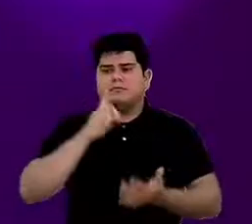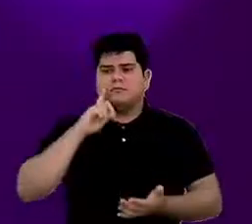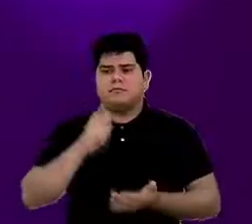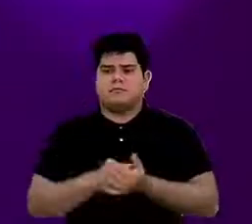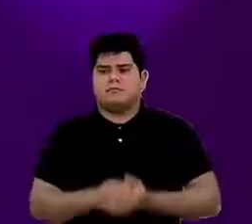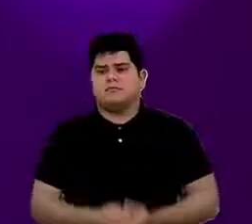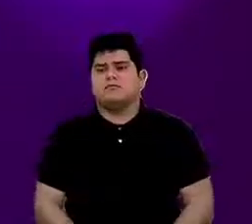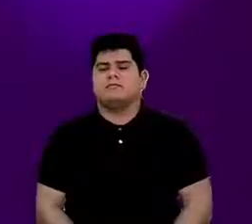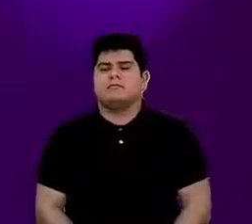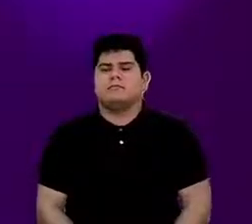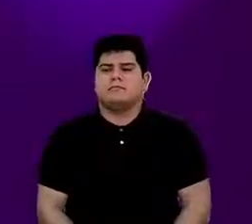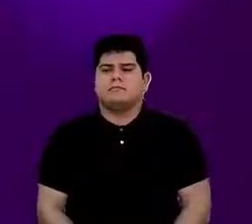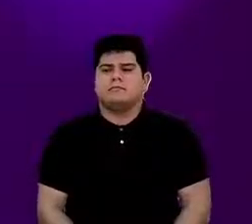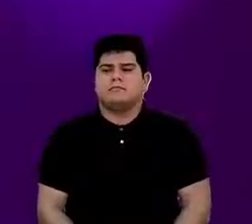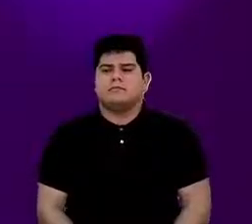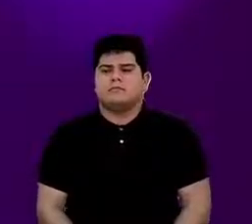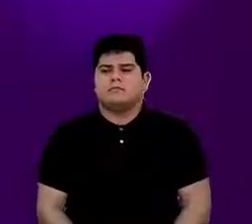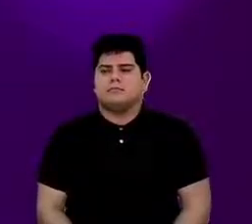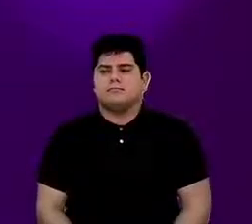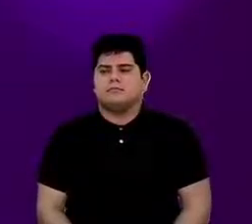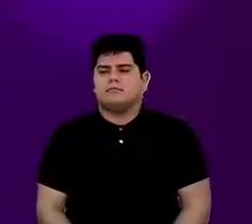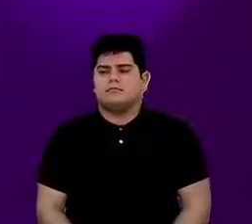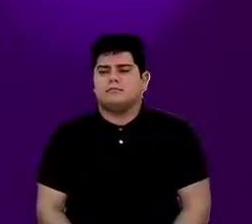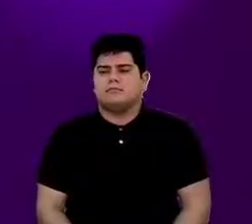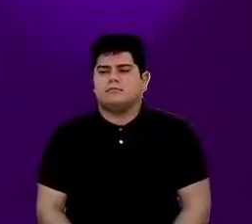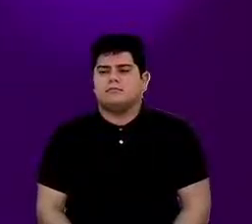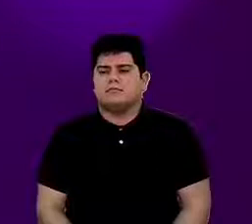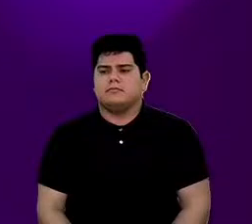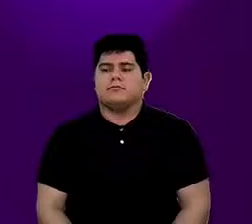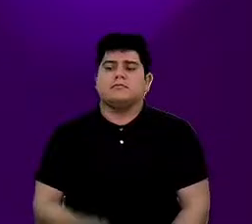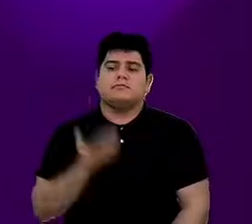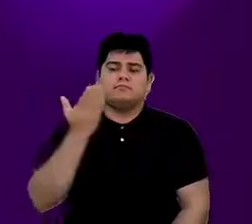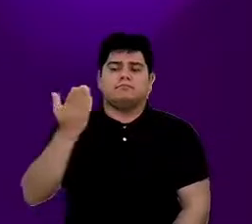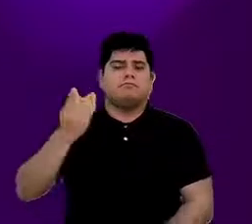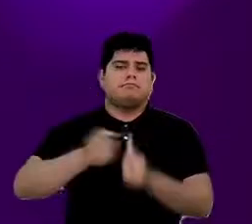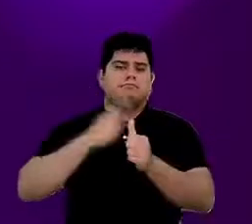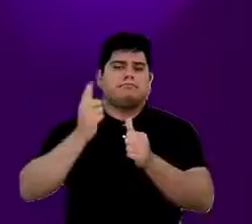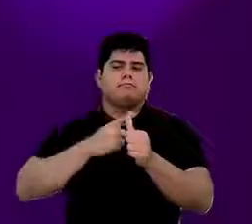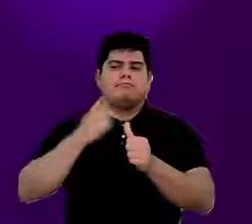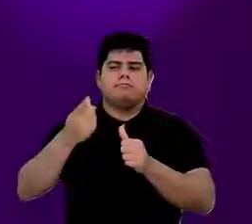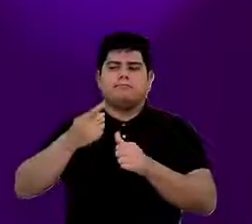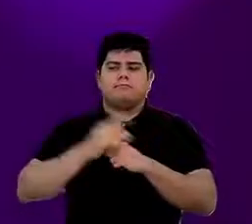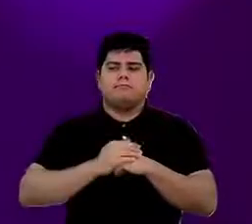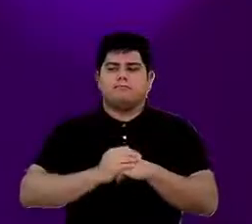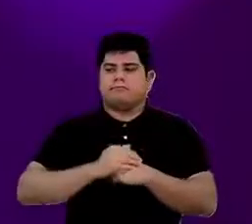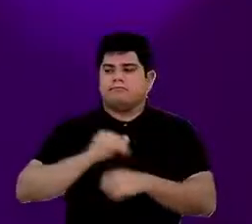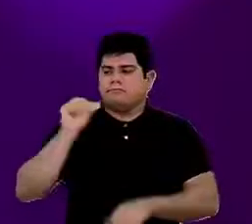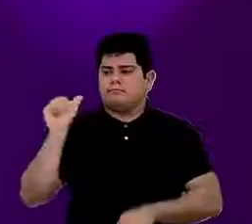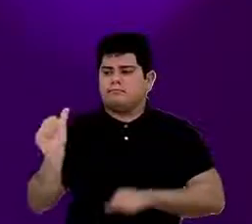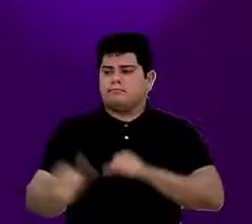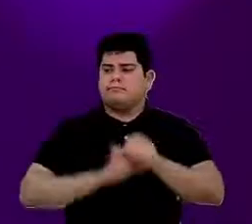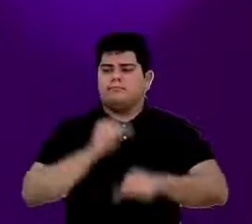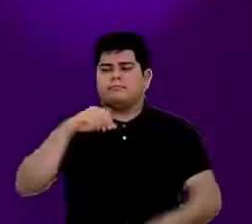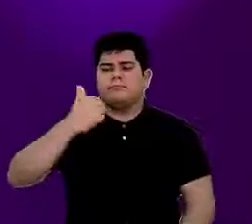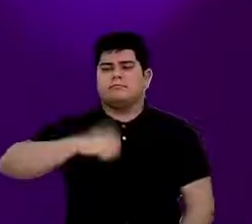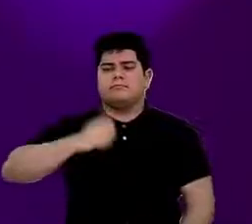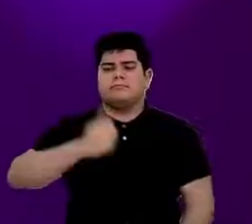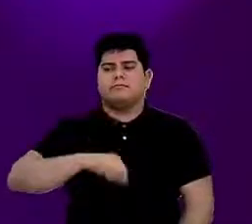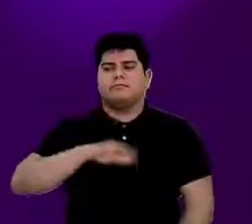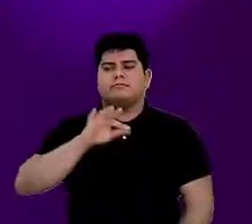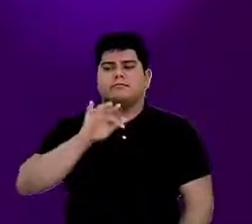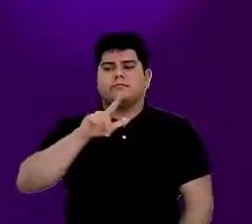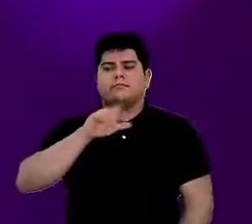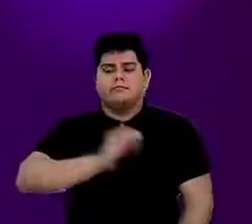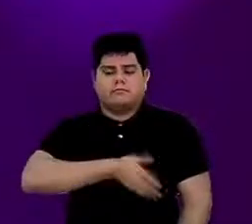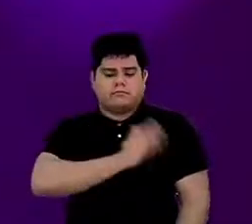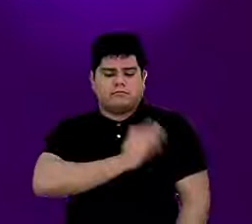dia. E o primeiro que a gente vai falar é realmente sobre essa revolução que é a avaliação do fluxo